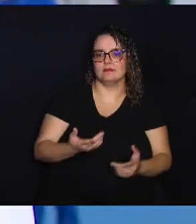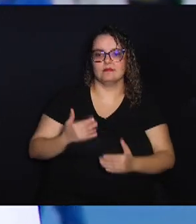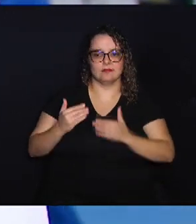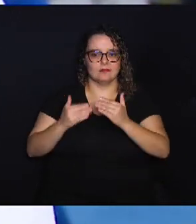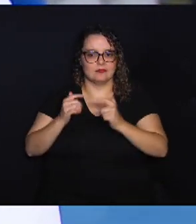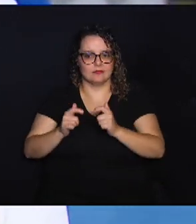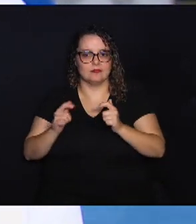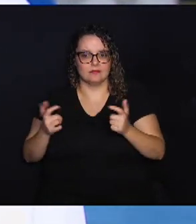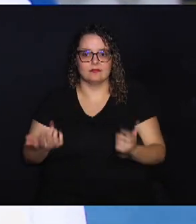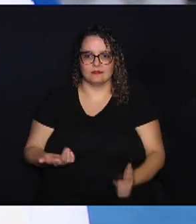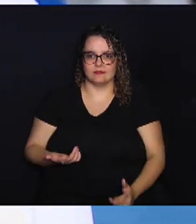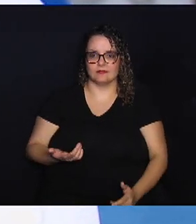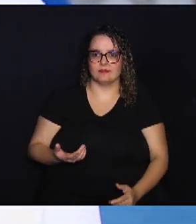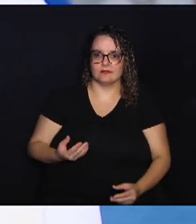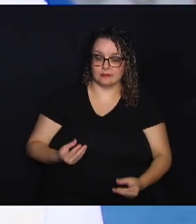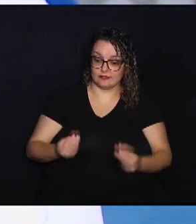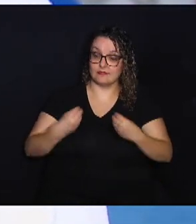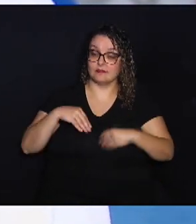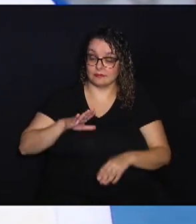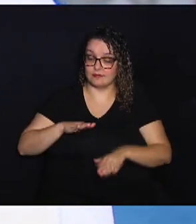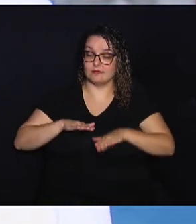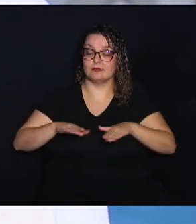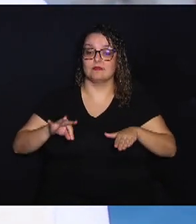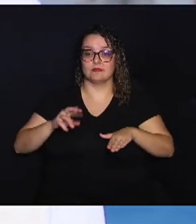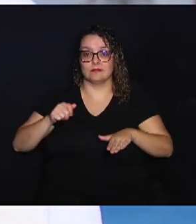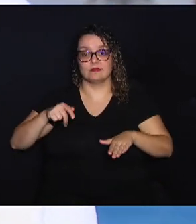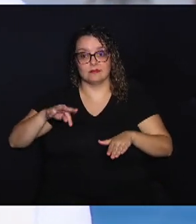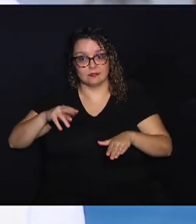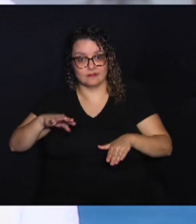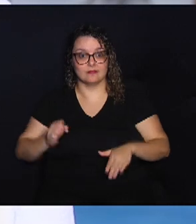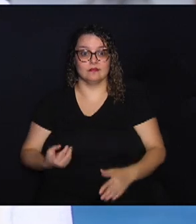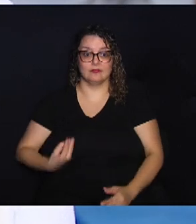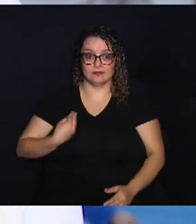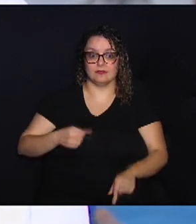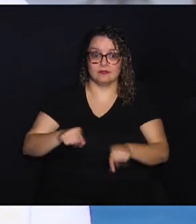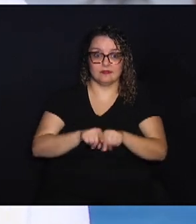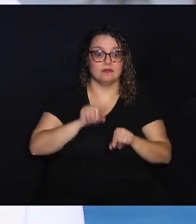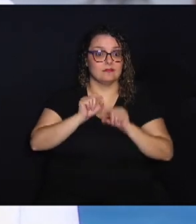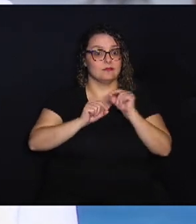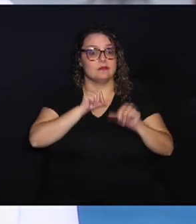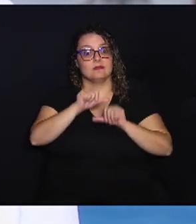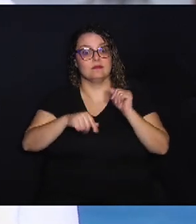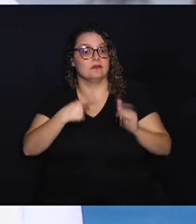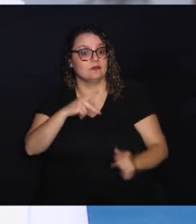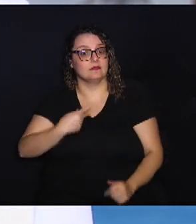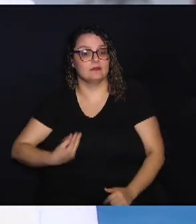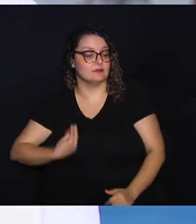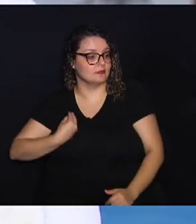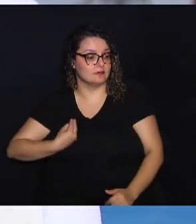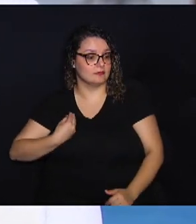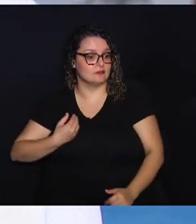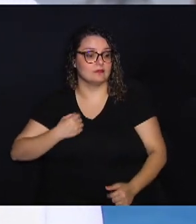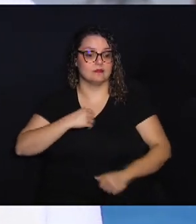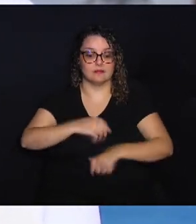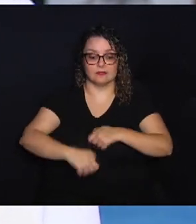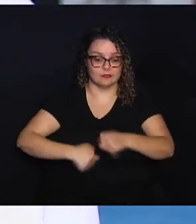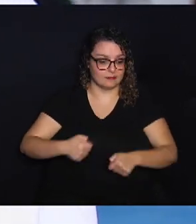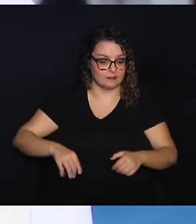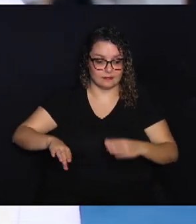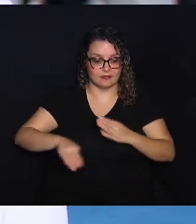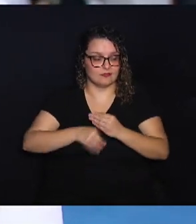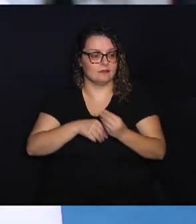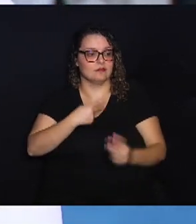crescendo, e isso me trouxe além dos tatames para a vida também. O que o judô mudou na sua vida? O que o judô agregou na sua